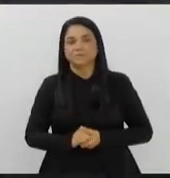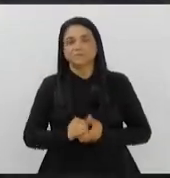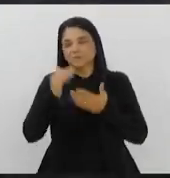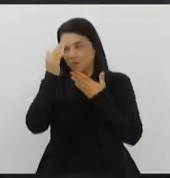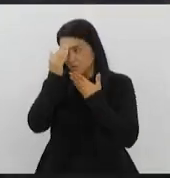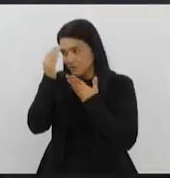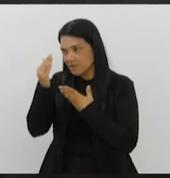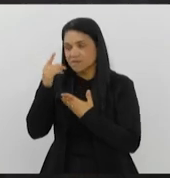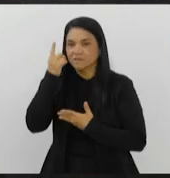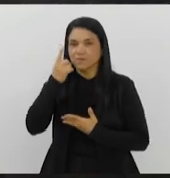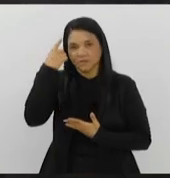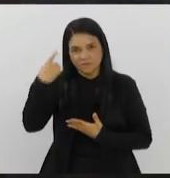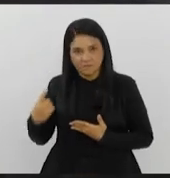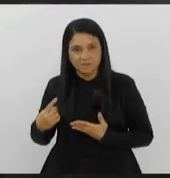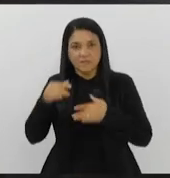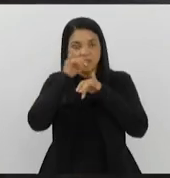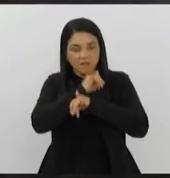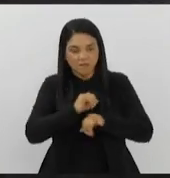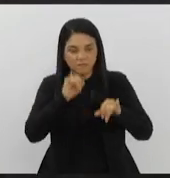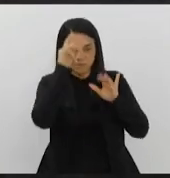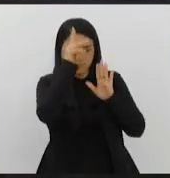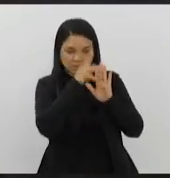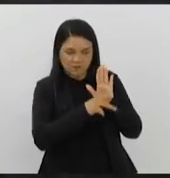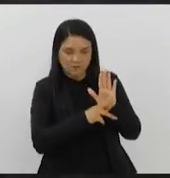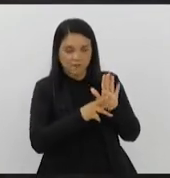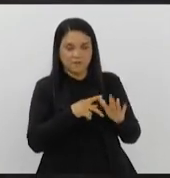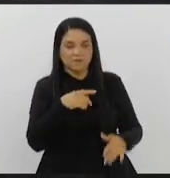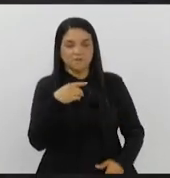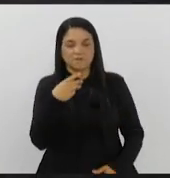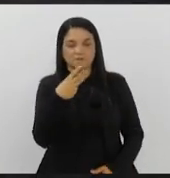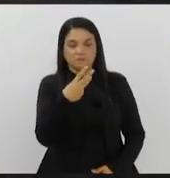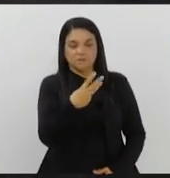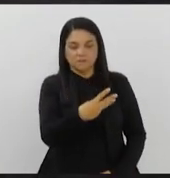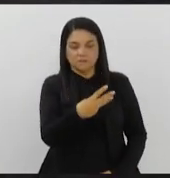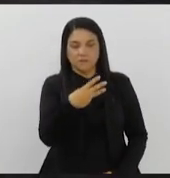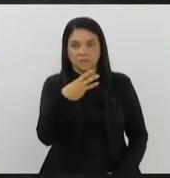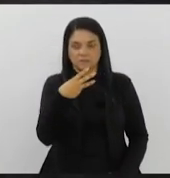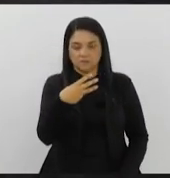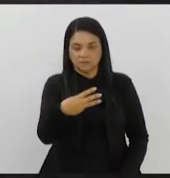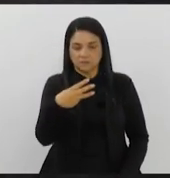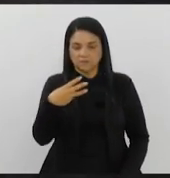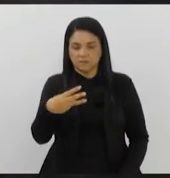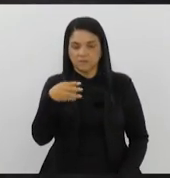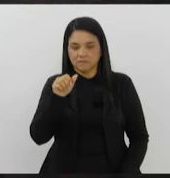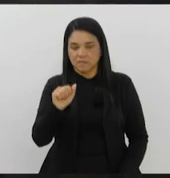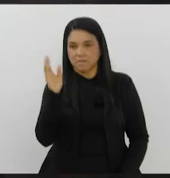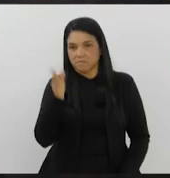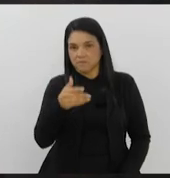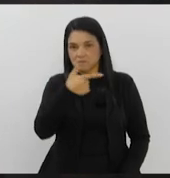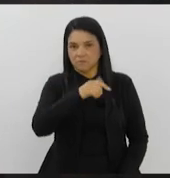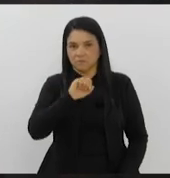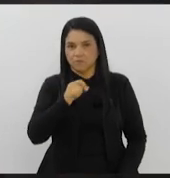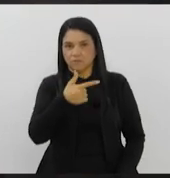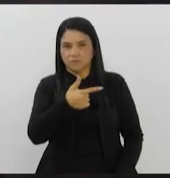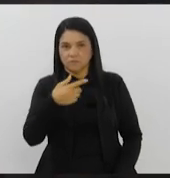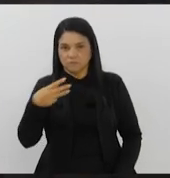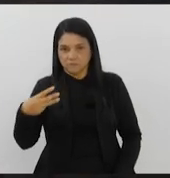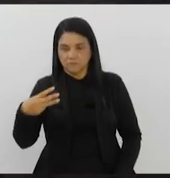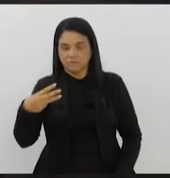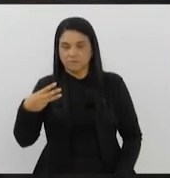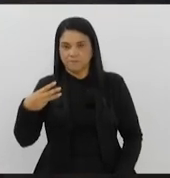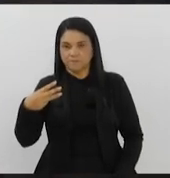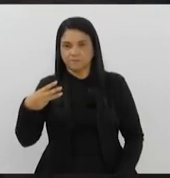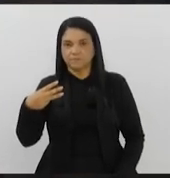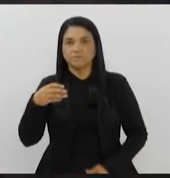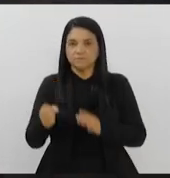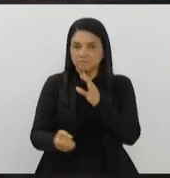Obrigado, deputada Dani. Anuncio projeto de lei número 333-A de 2023,